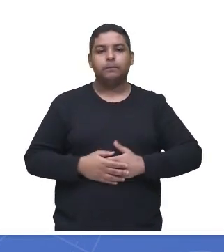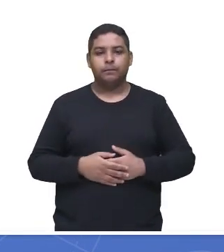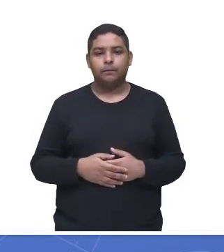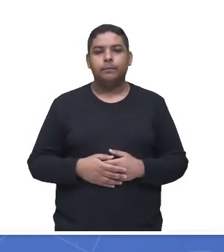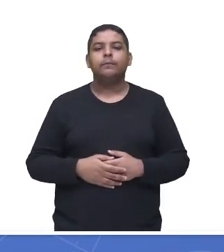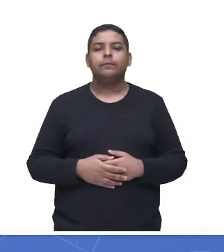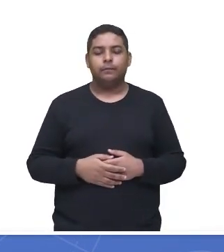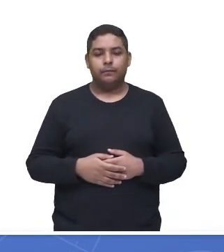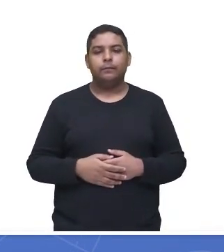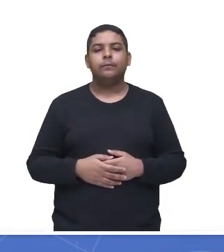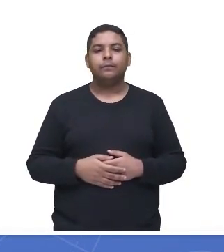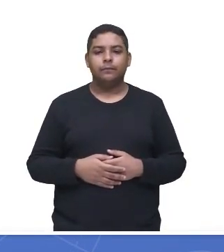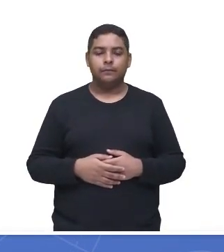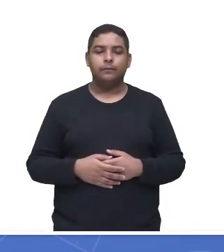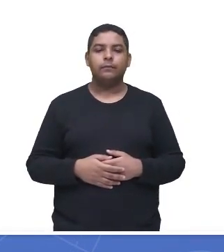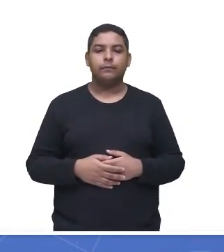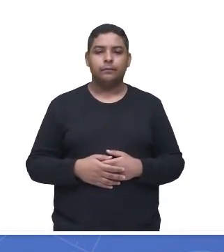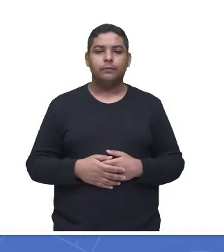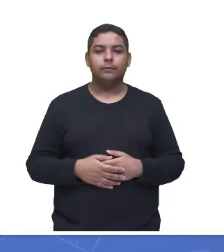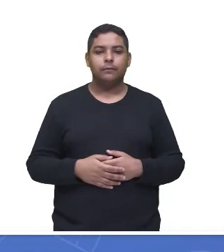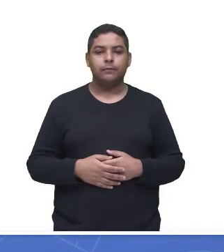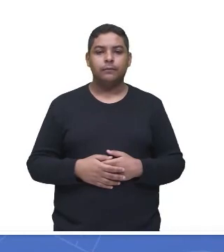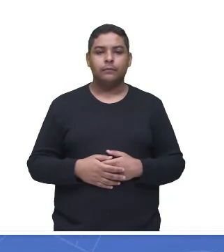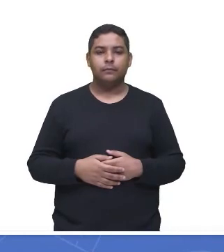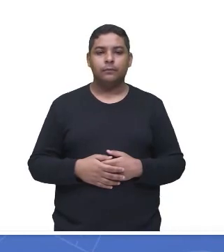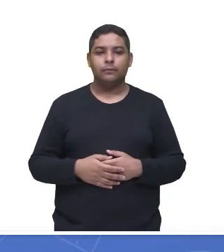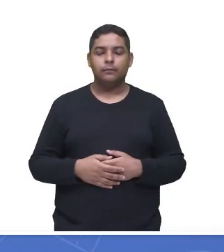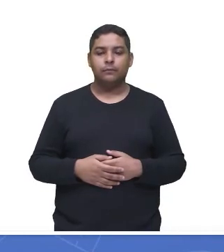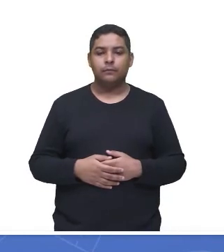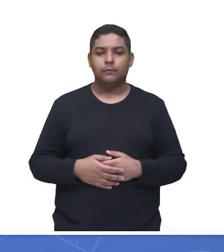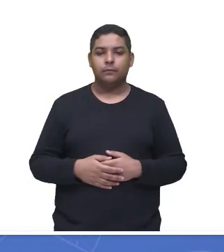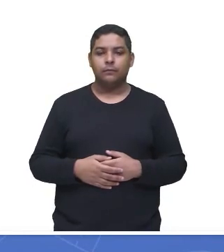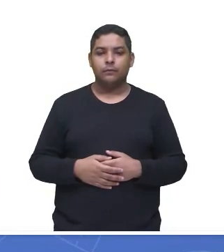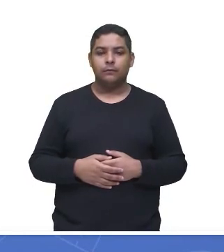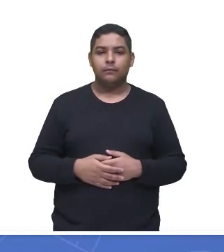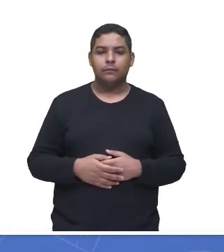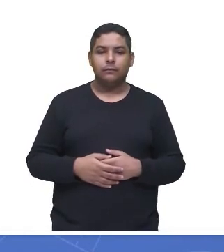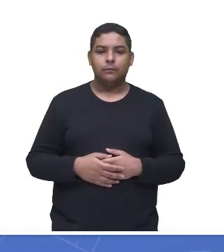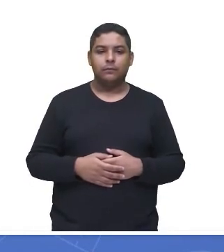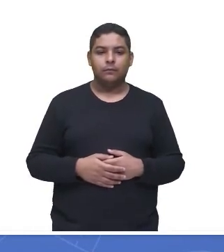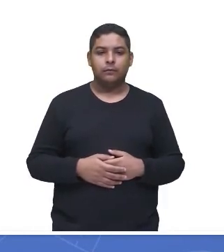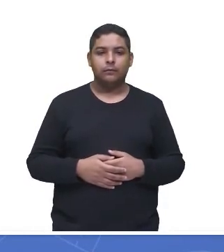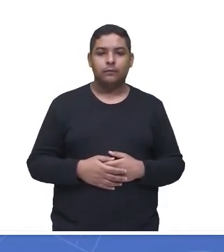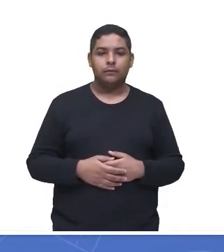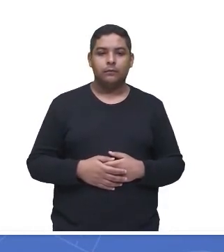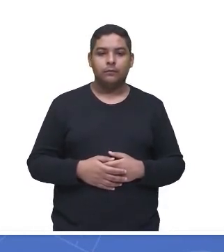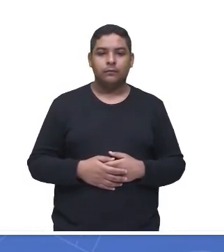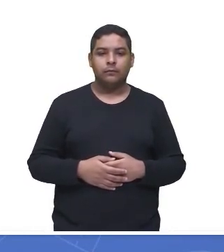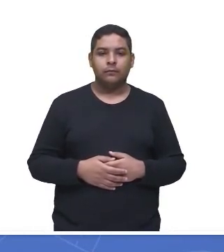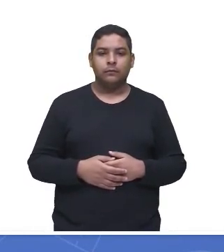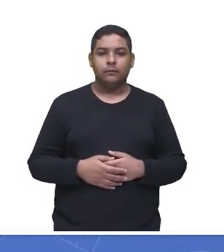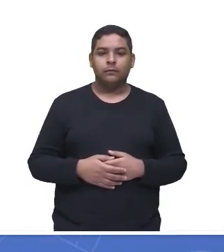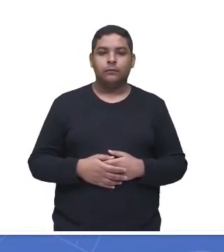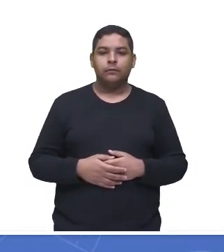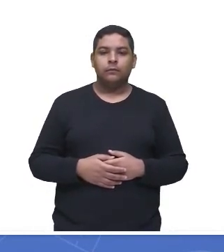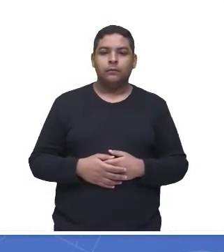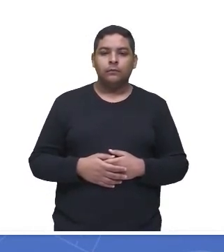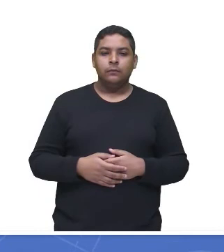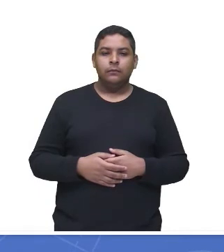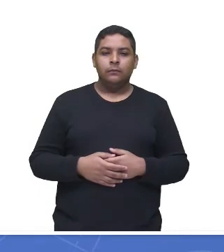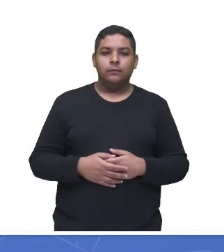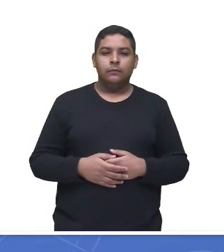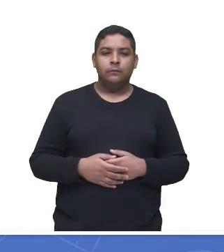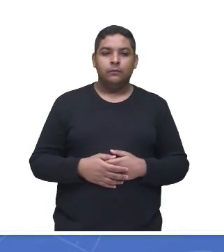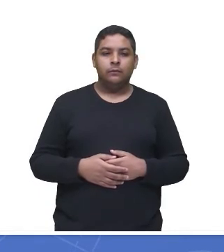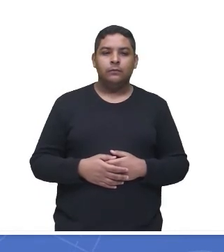a resposta da Larissa, né? Vamos ver outra aqui com relação a essas questões, olha só. Né? Tá aí,